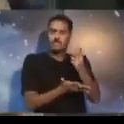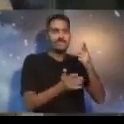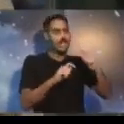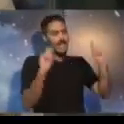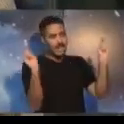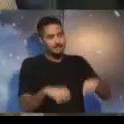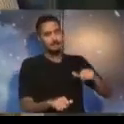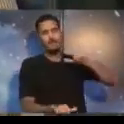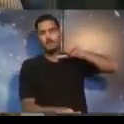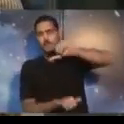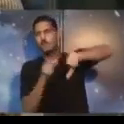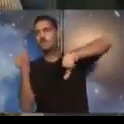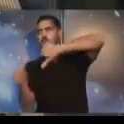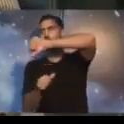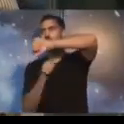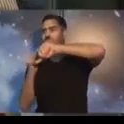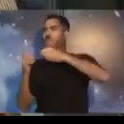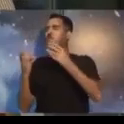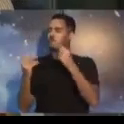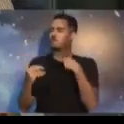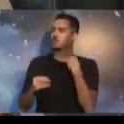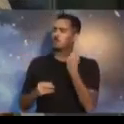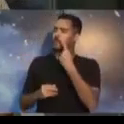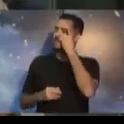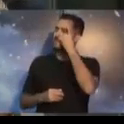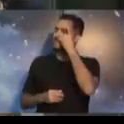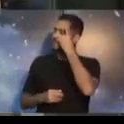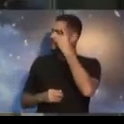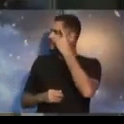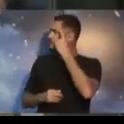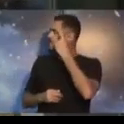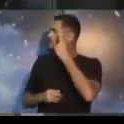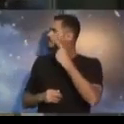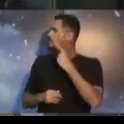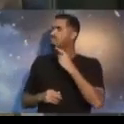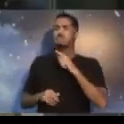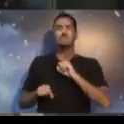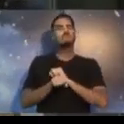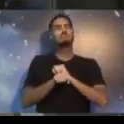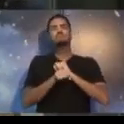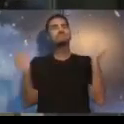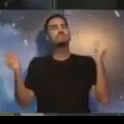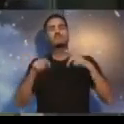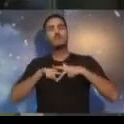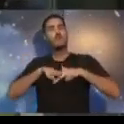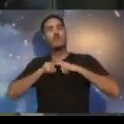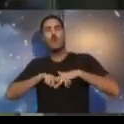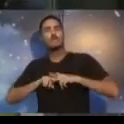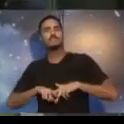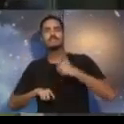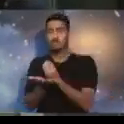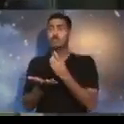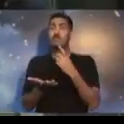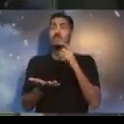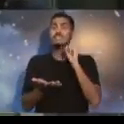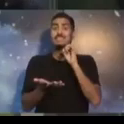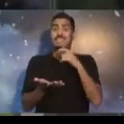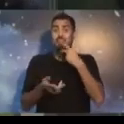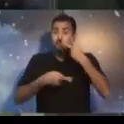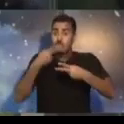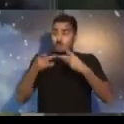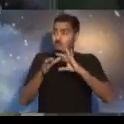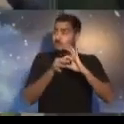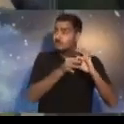mudar-nos, porque muitos de nós achávamos-nos incorrigíveis antes de conhecer o Espiritismo,